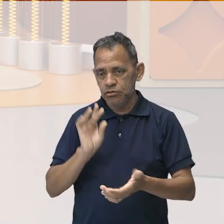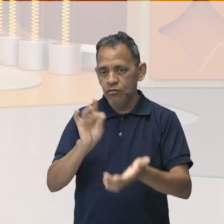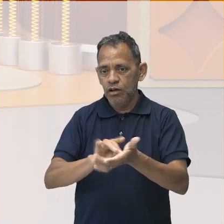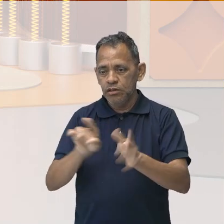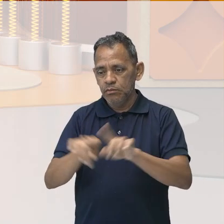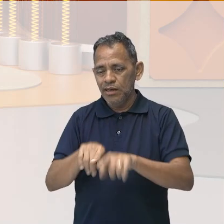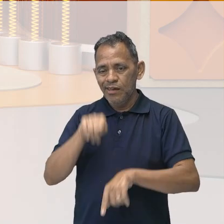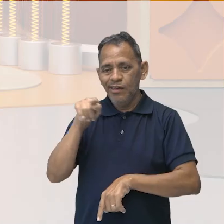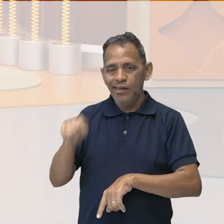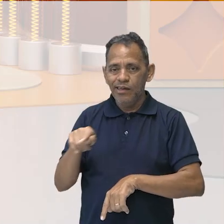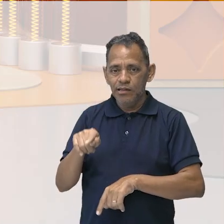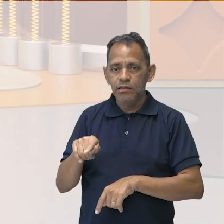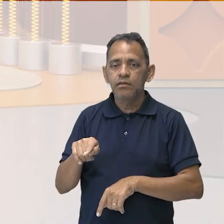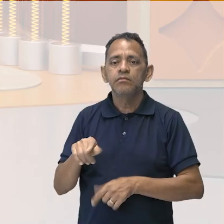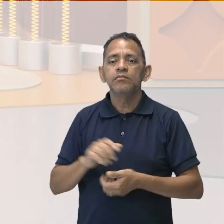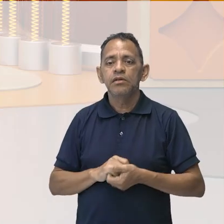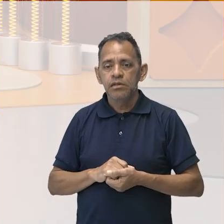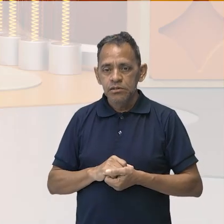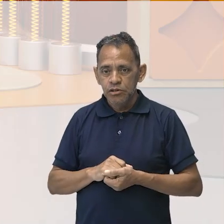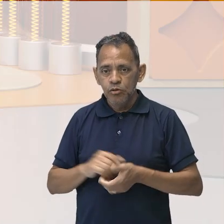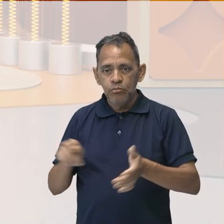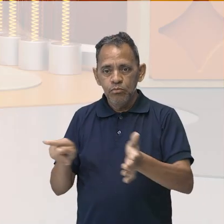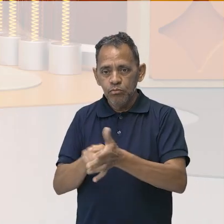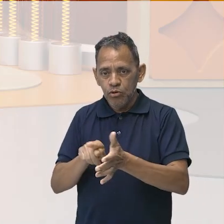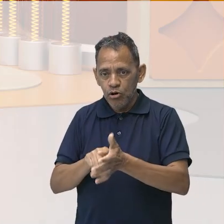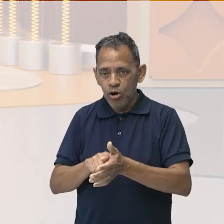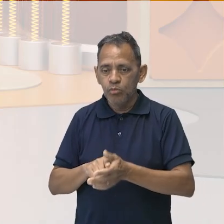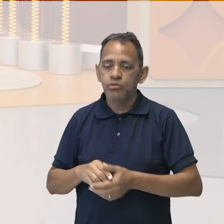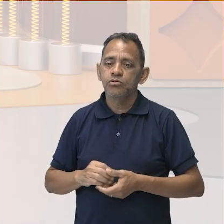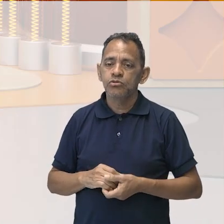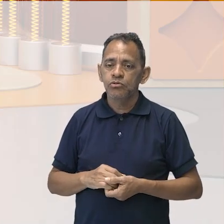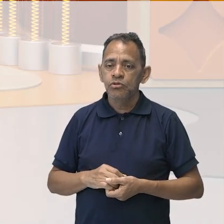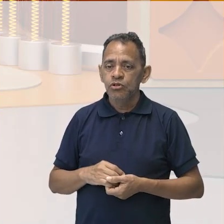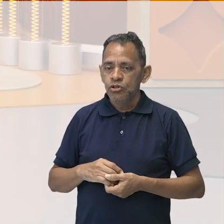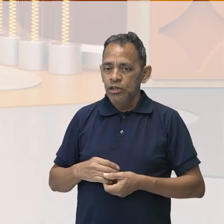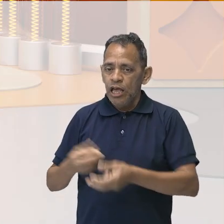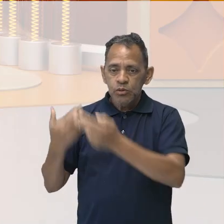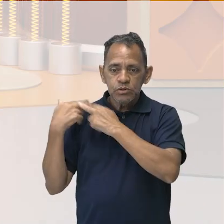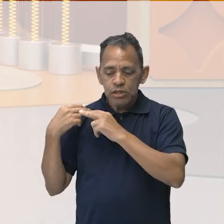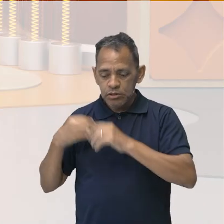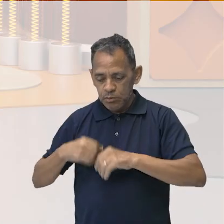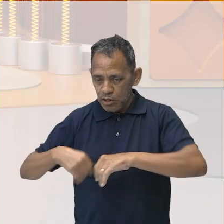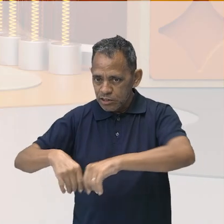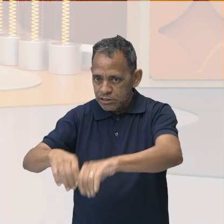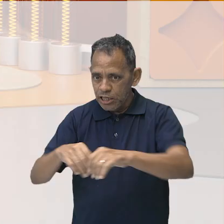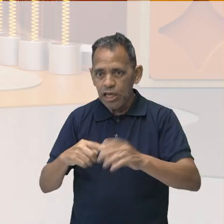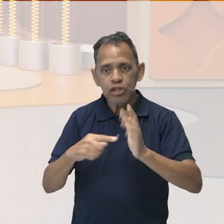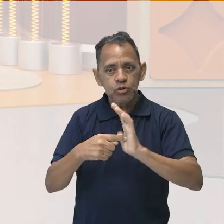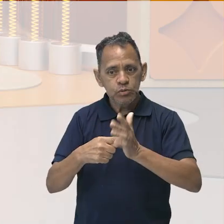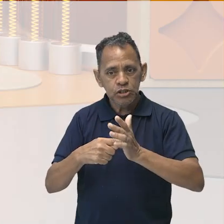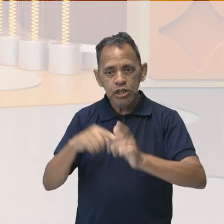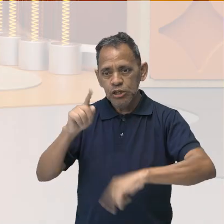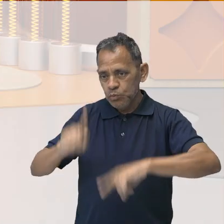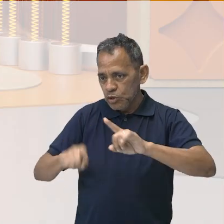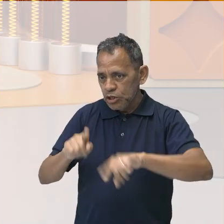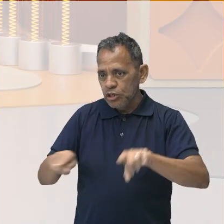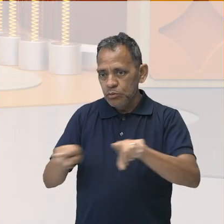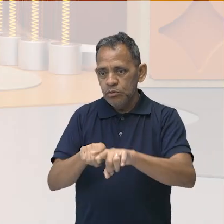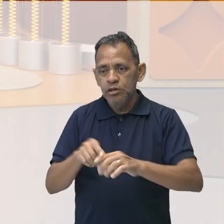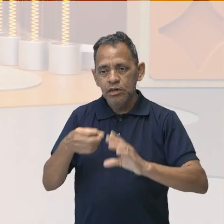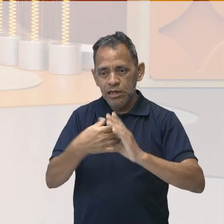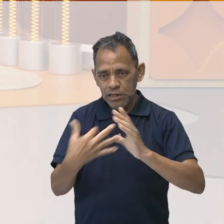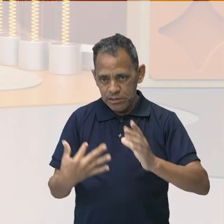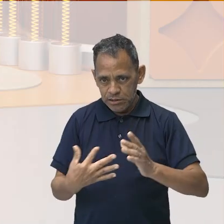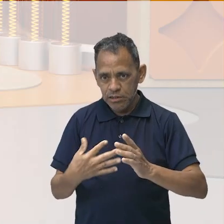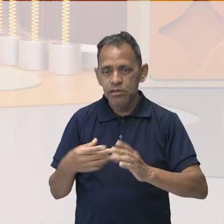legítimos proprietários desses recursos, dessas terras, desses equipamentos. Então, essa vai ser uma das características do